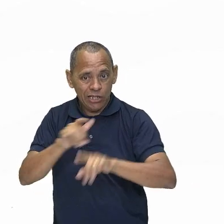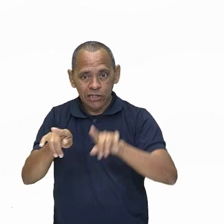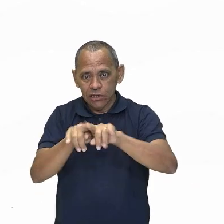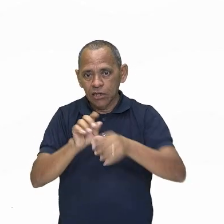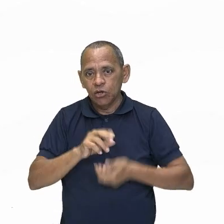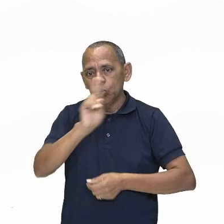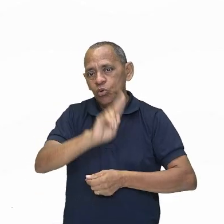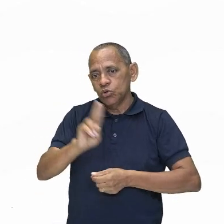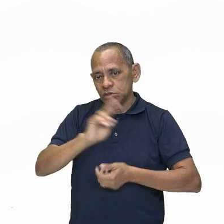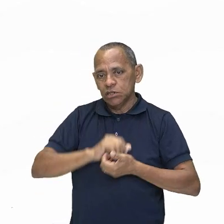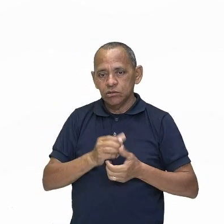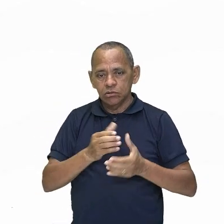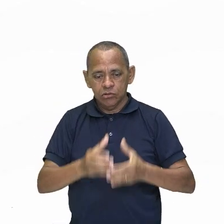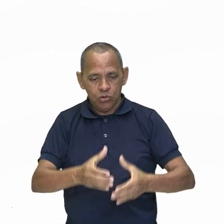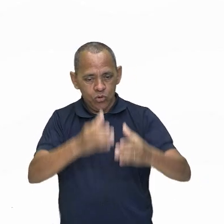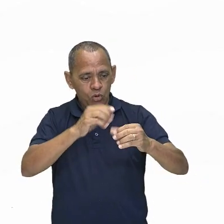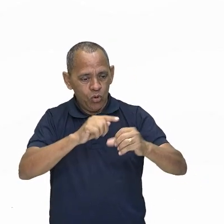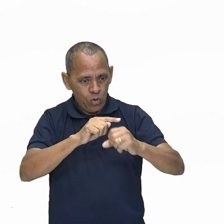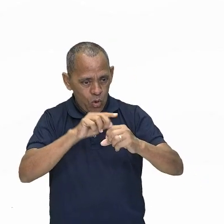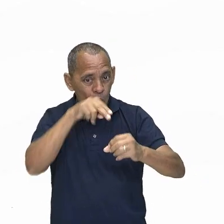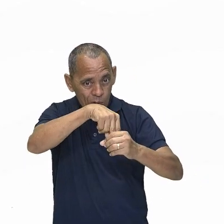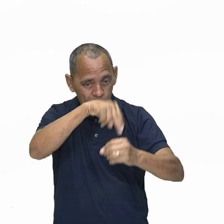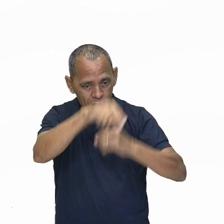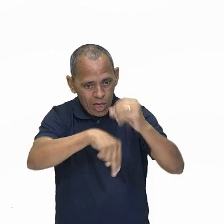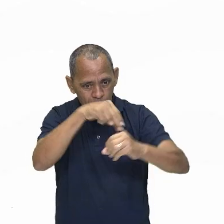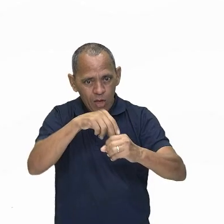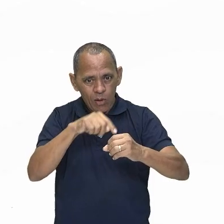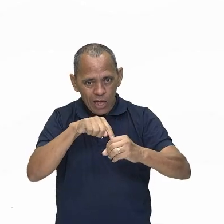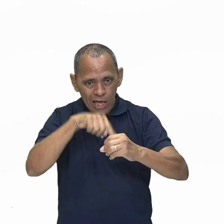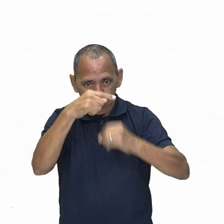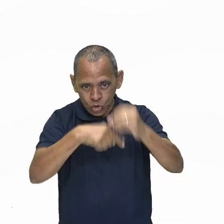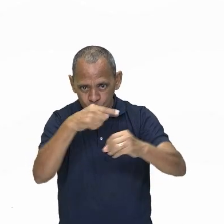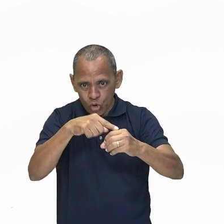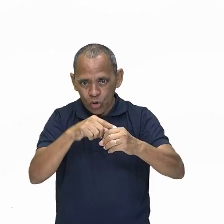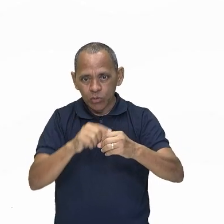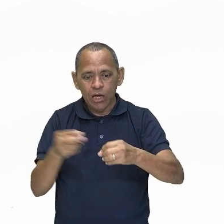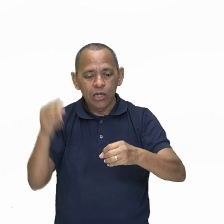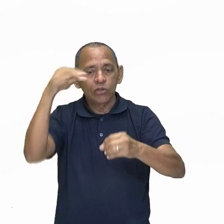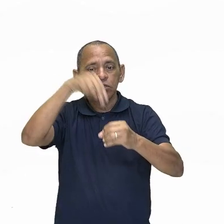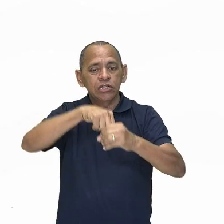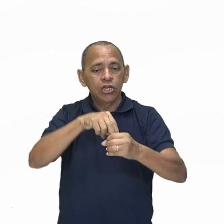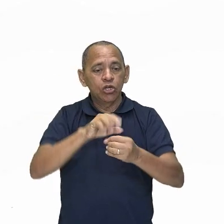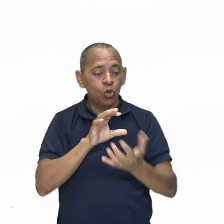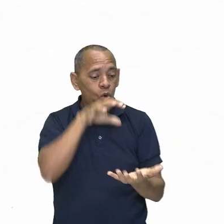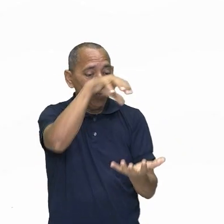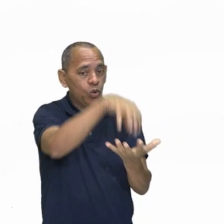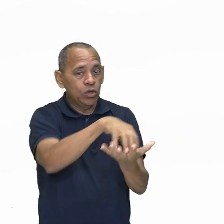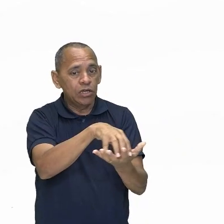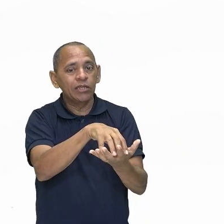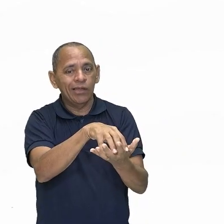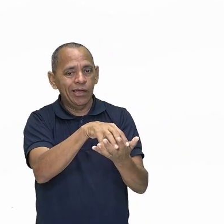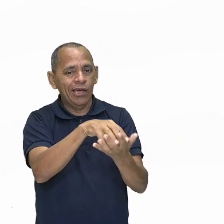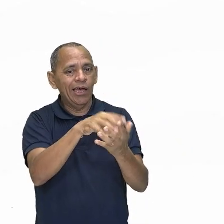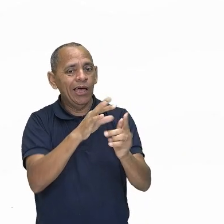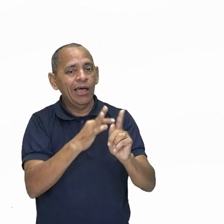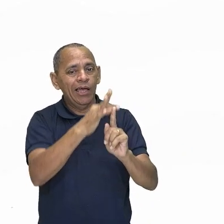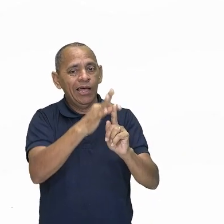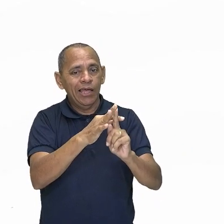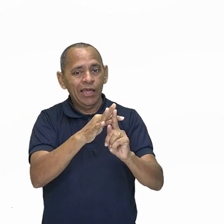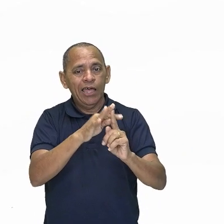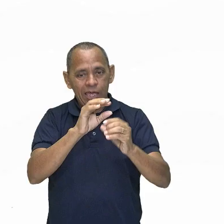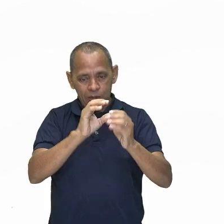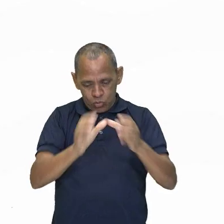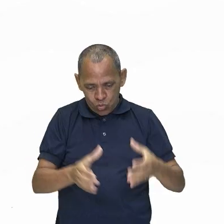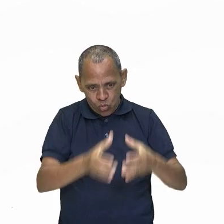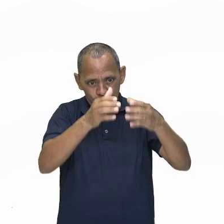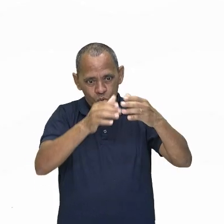os núcleos atômicos se dá no interior das usinas termonucleares, que, como